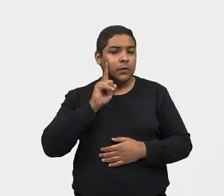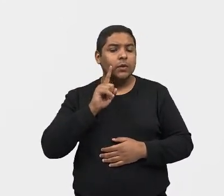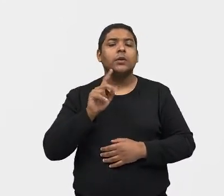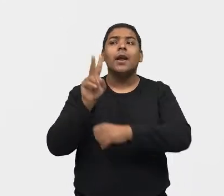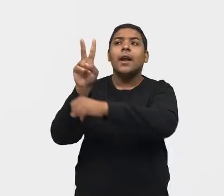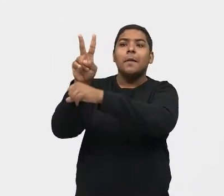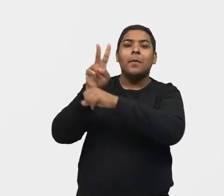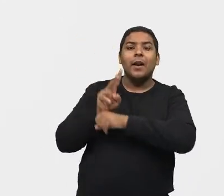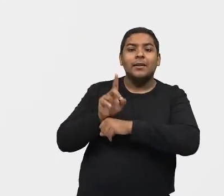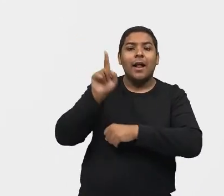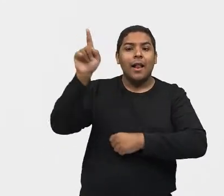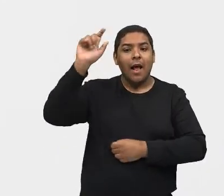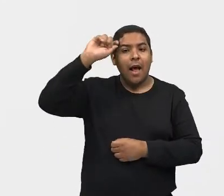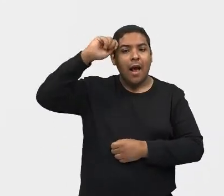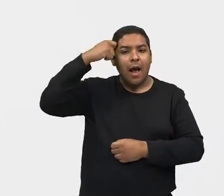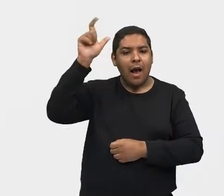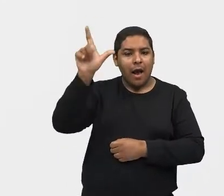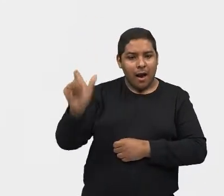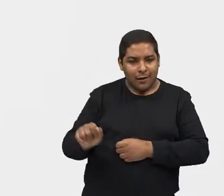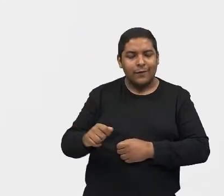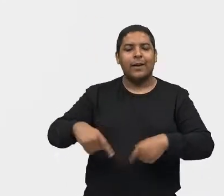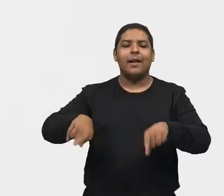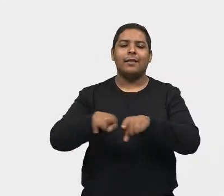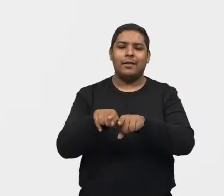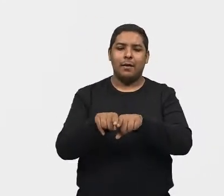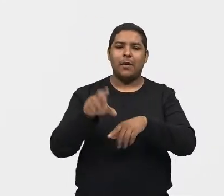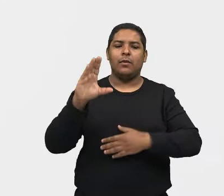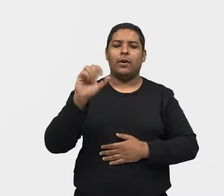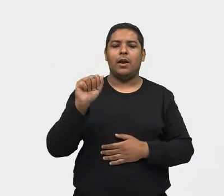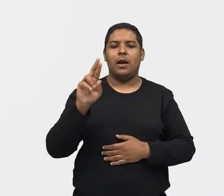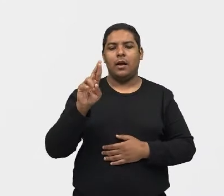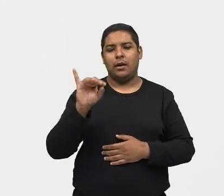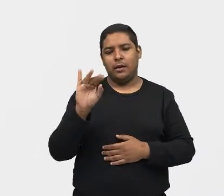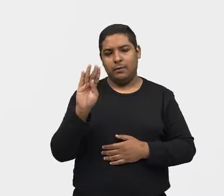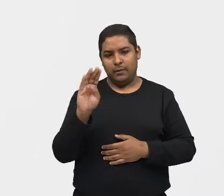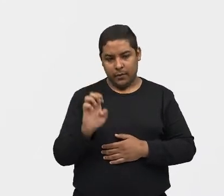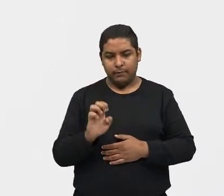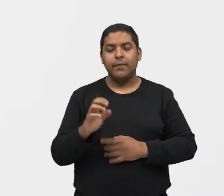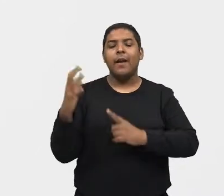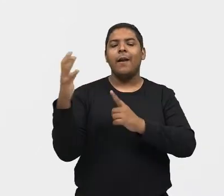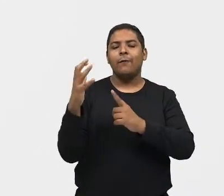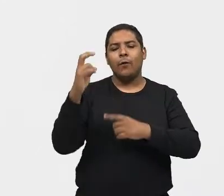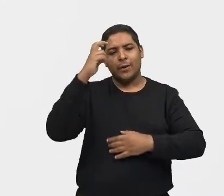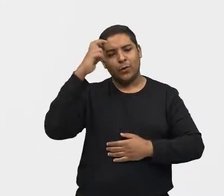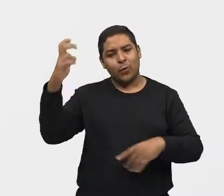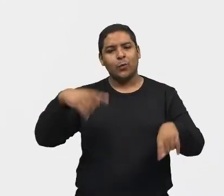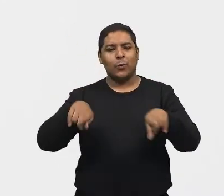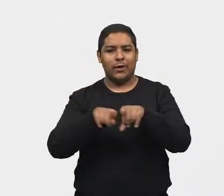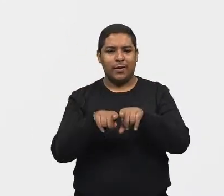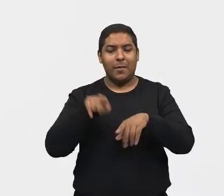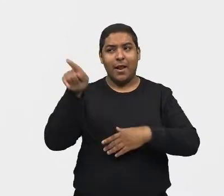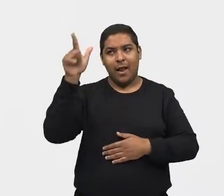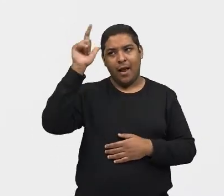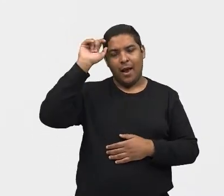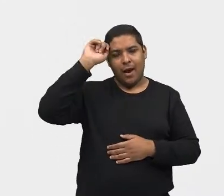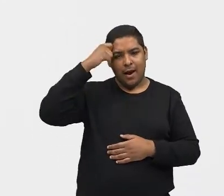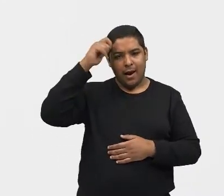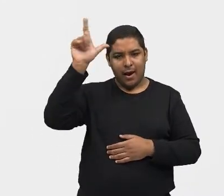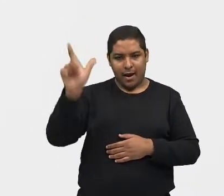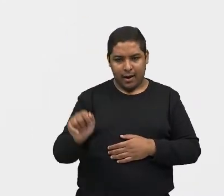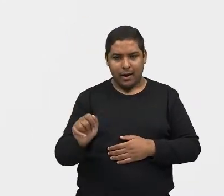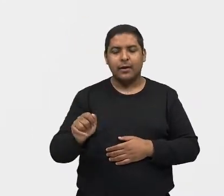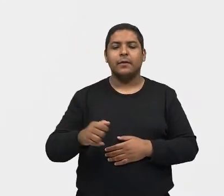África e do Caribe. Olha aí, mais uma influência cultural. Vem aonde? Da África e